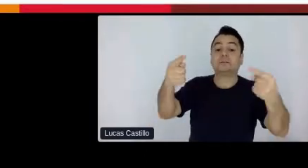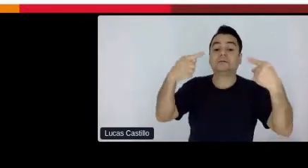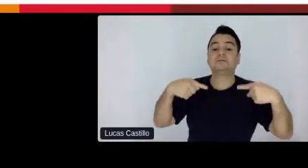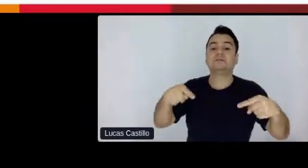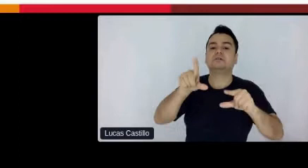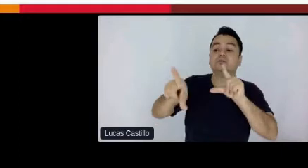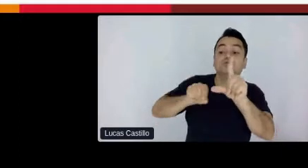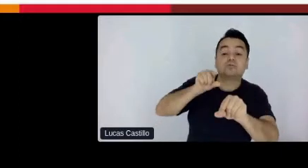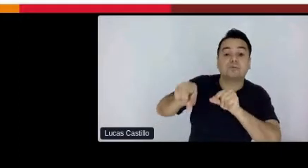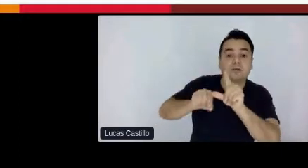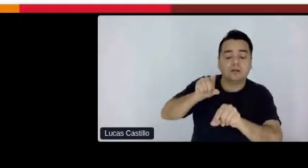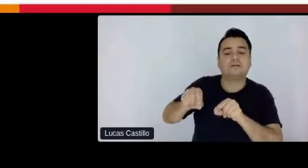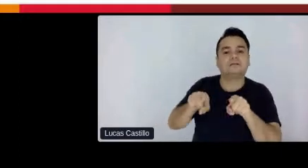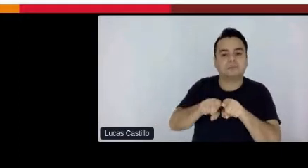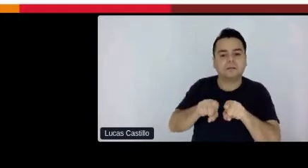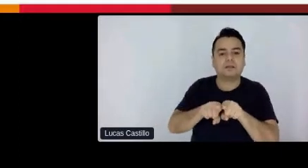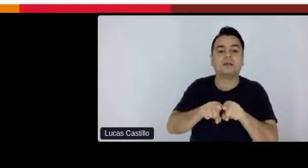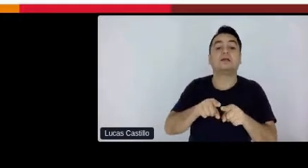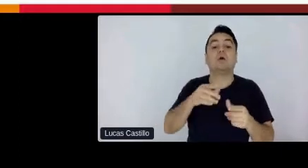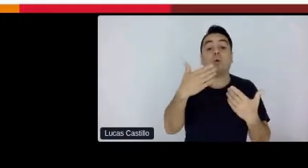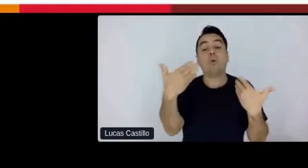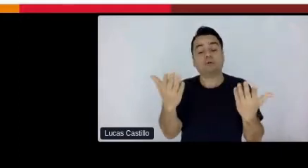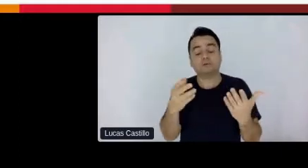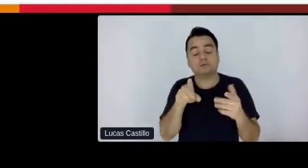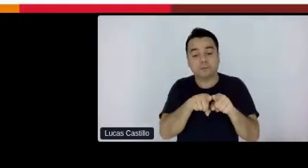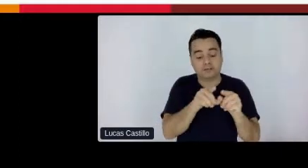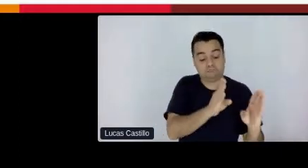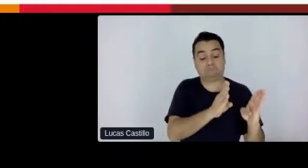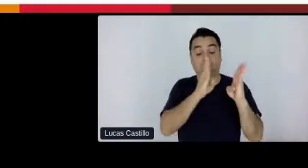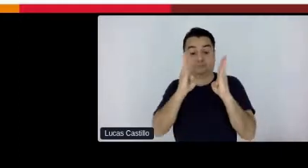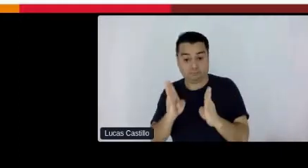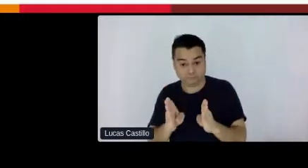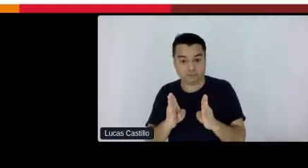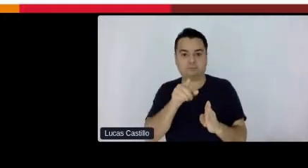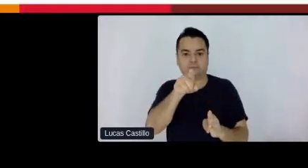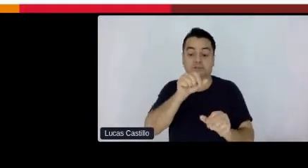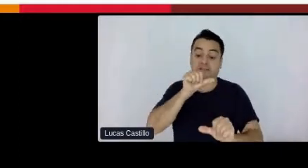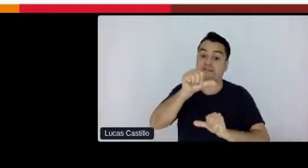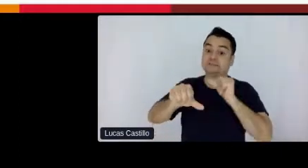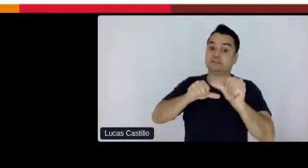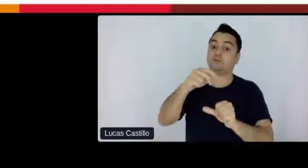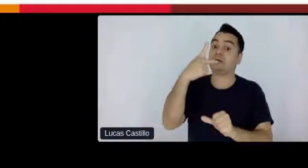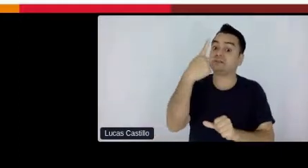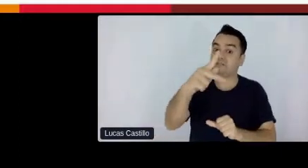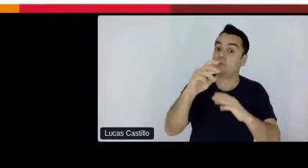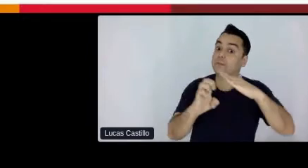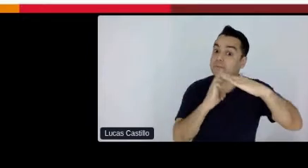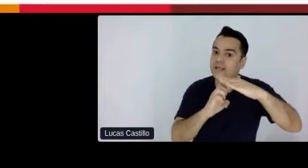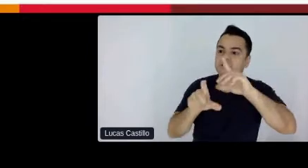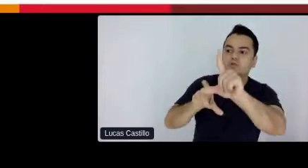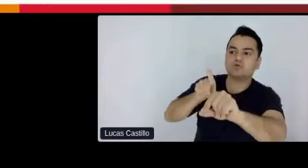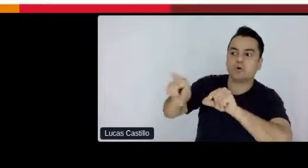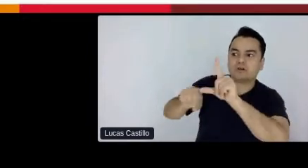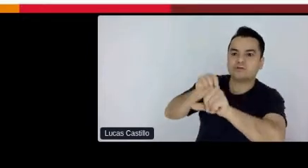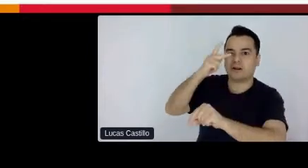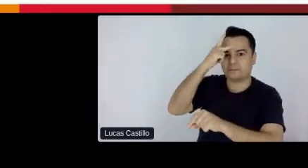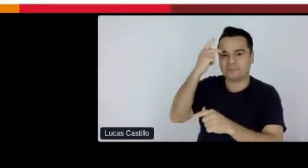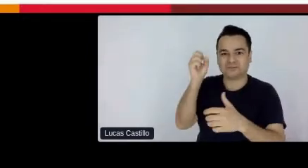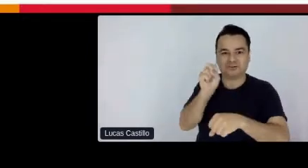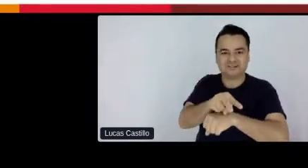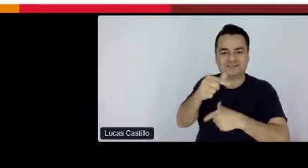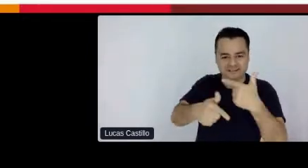processo seletivo, falar de etapas para transformar o seu processo seletivo, dicas de entrevista com pessoas com deficiência,